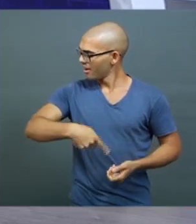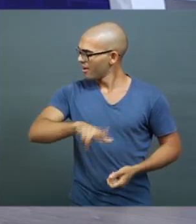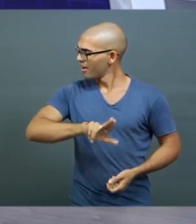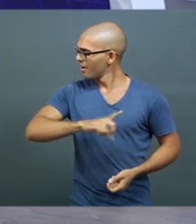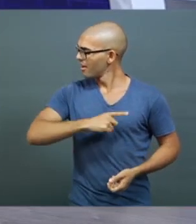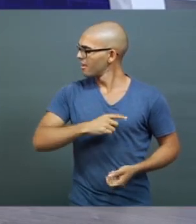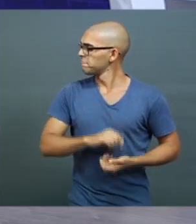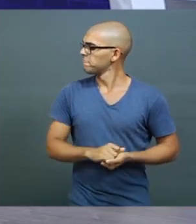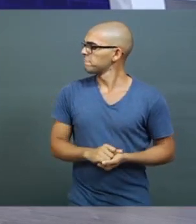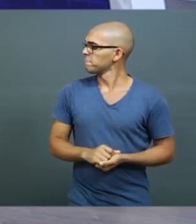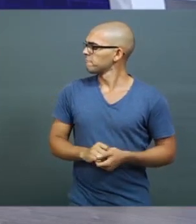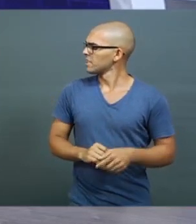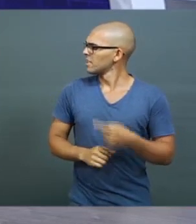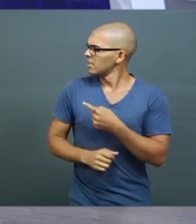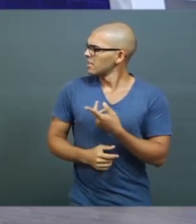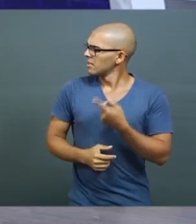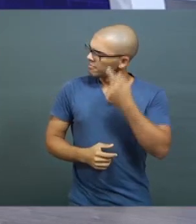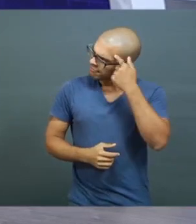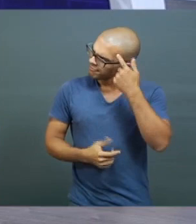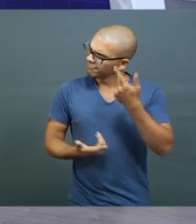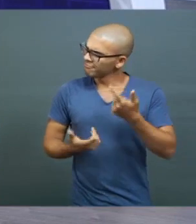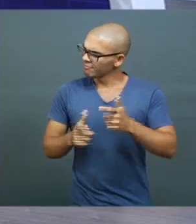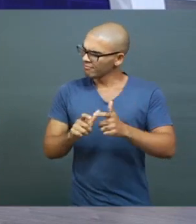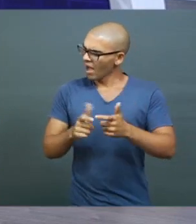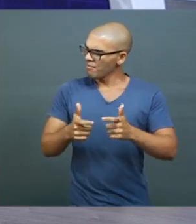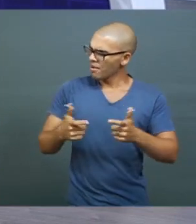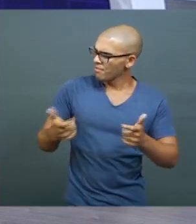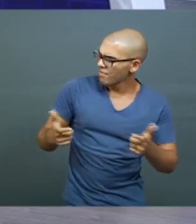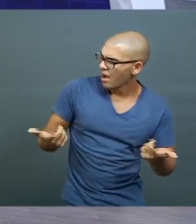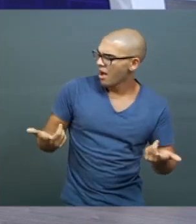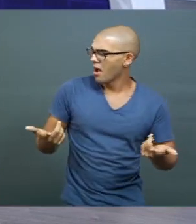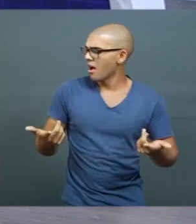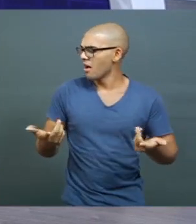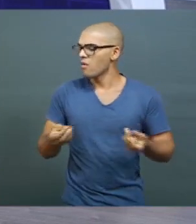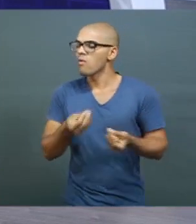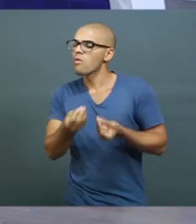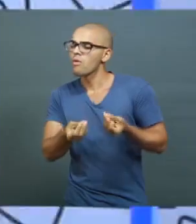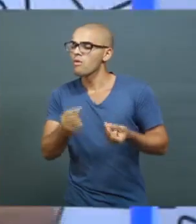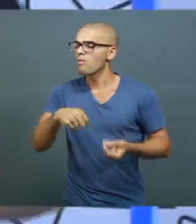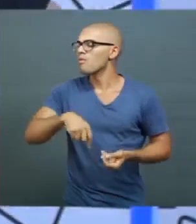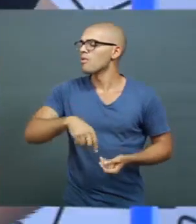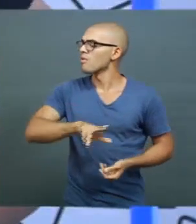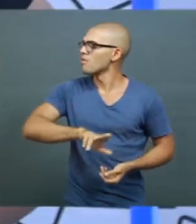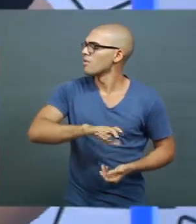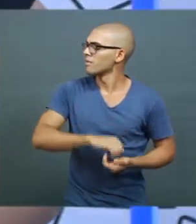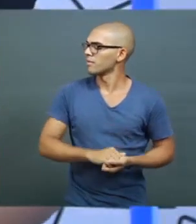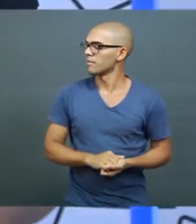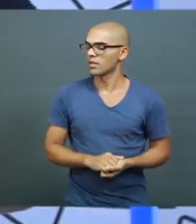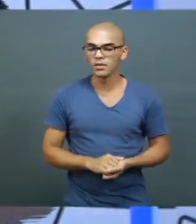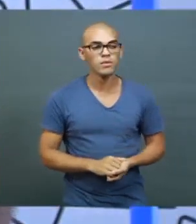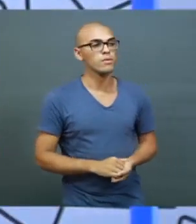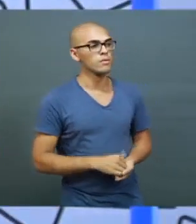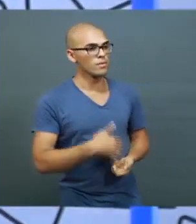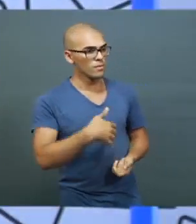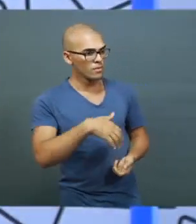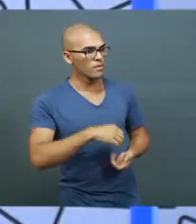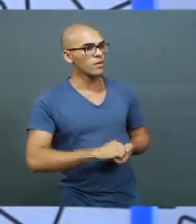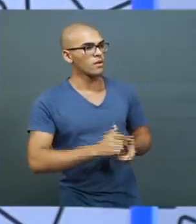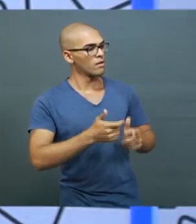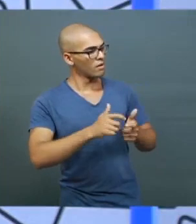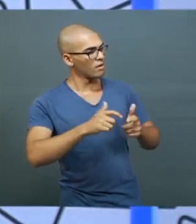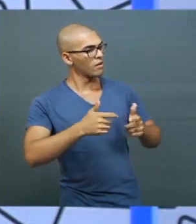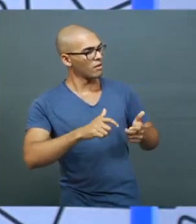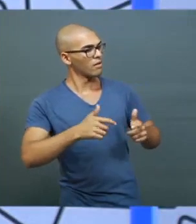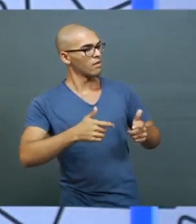sua visão, tem crescido? Como que está esse cenário hoje em dia aqui na cidade? Não, tem crescido bastante. Inclusive, assim, eu